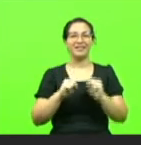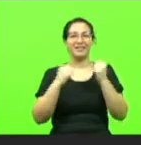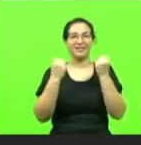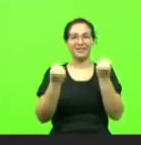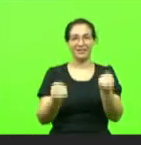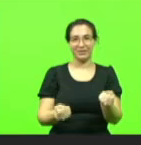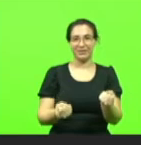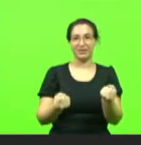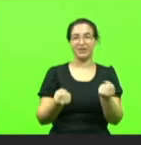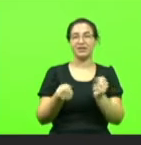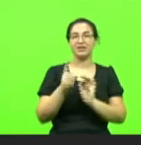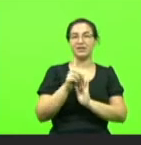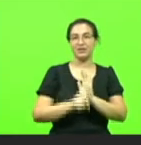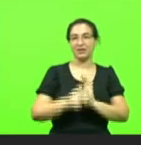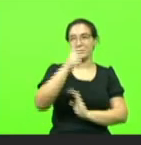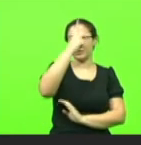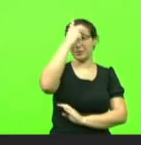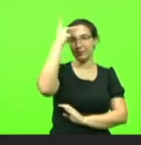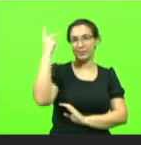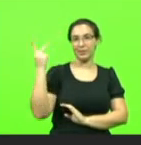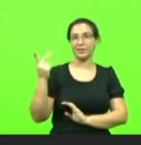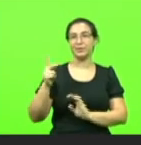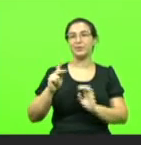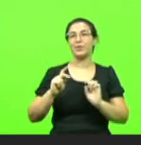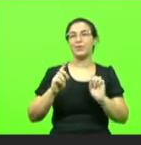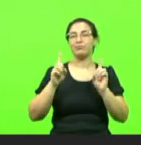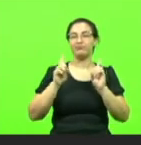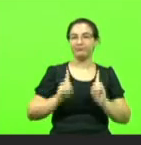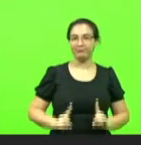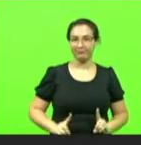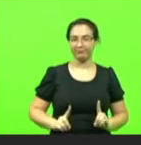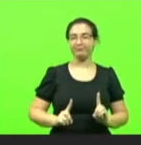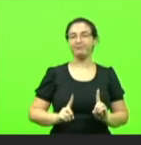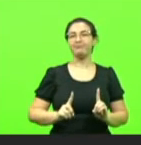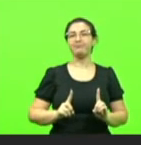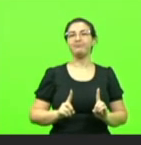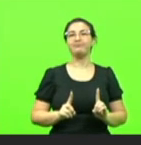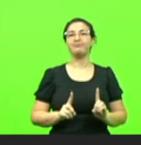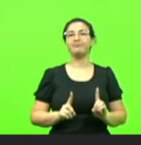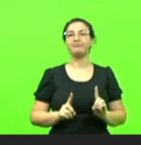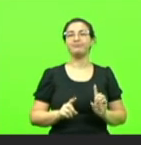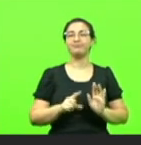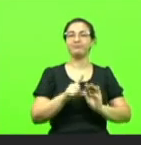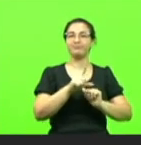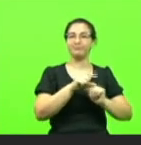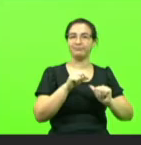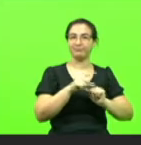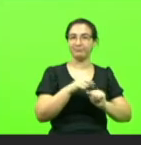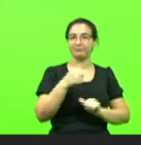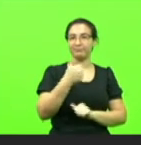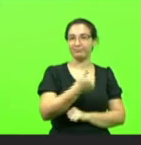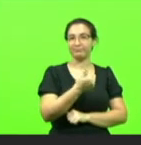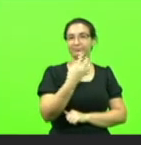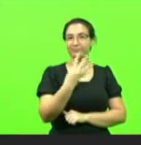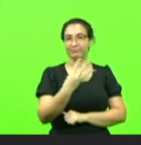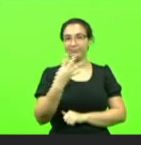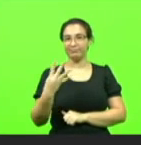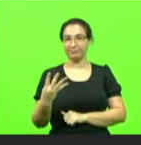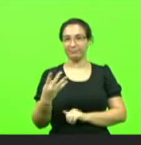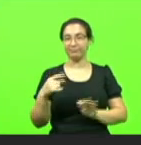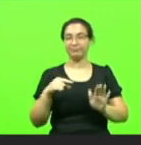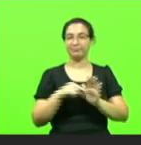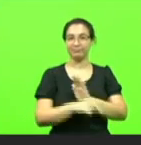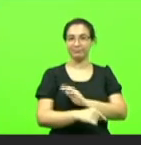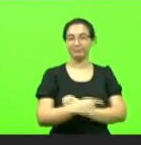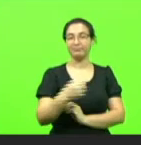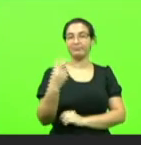defesa dos direitos da pessoa Olá seja nos termos do Regimento do Artigo 144 do